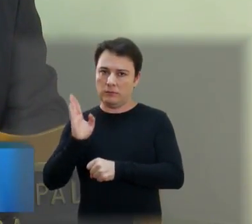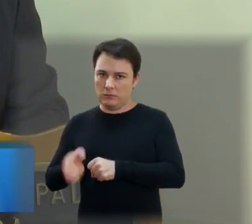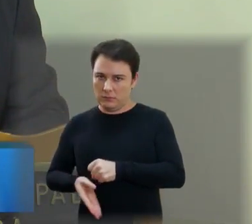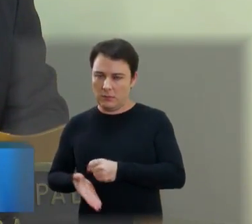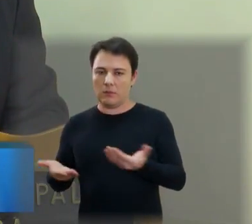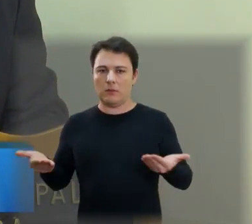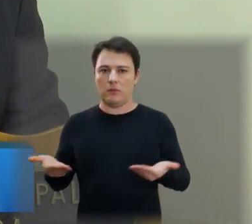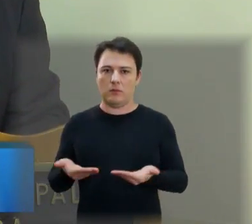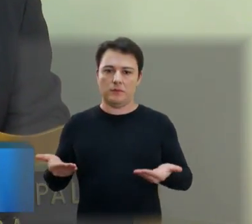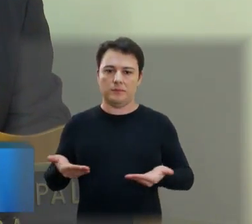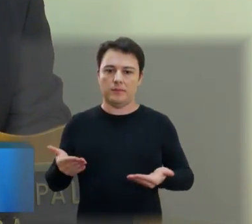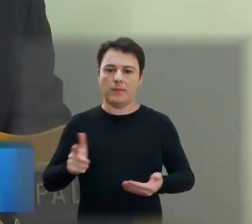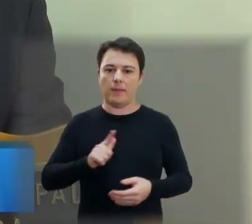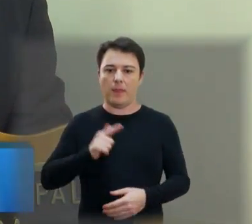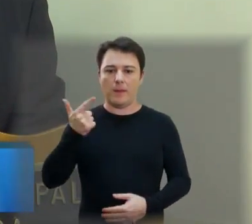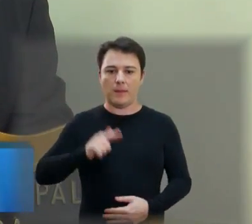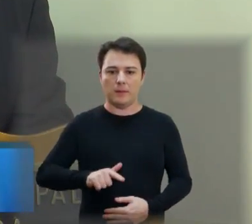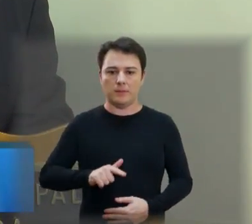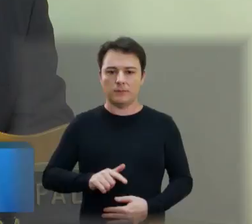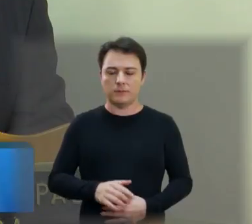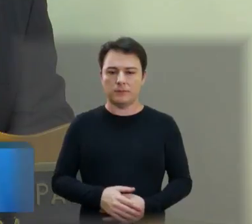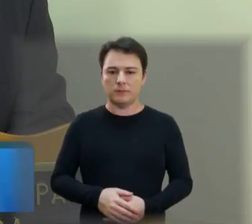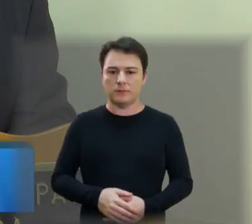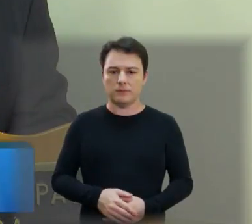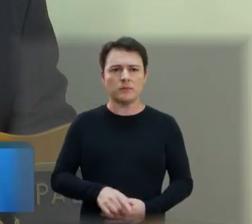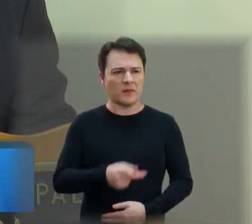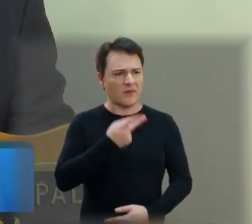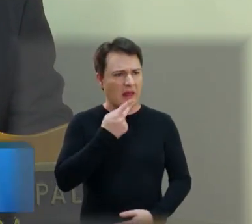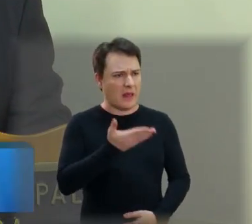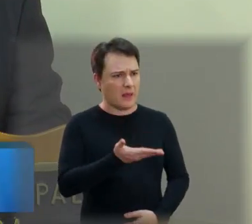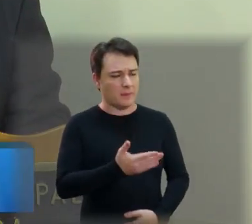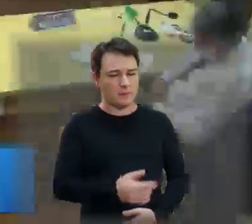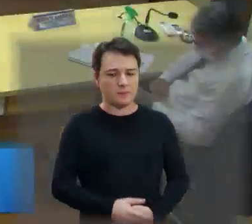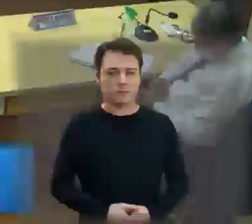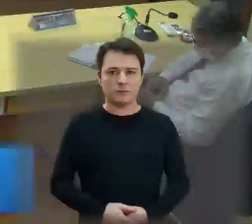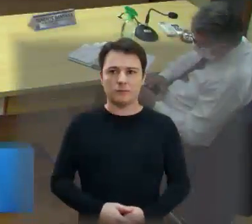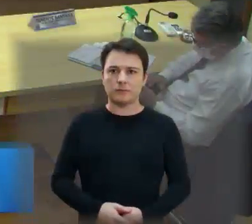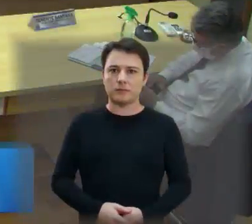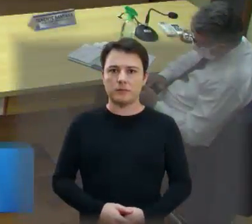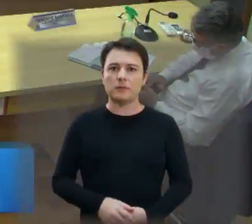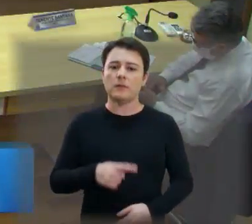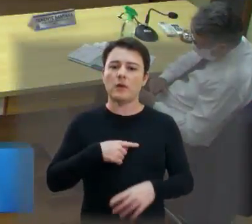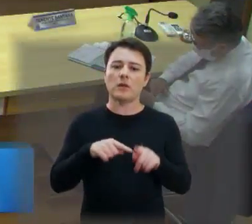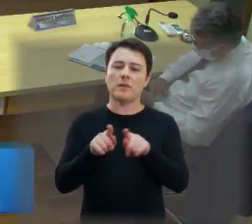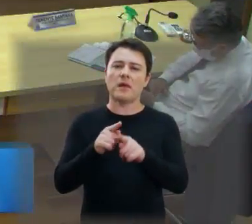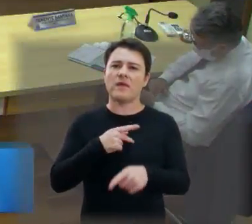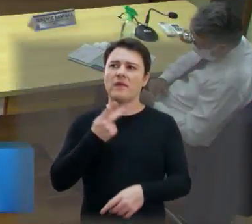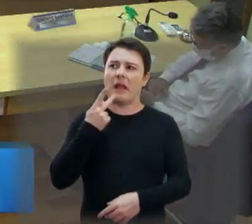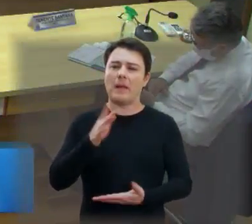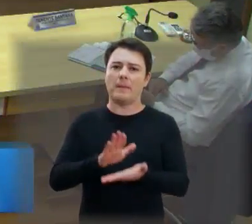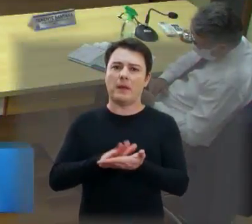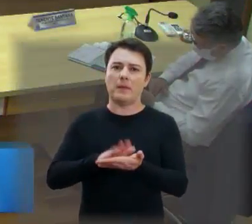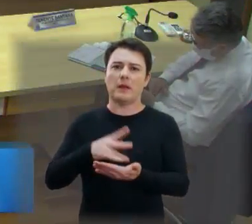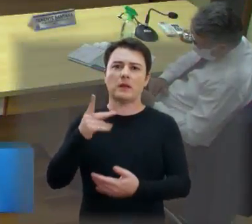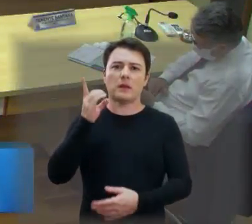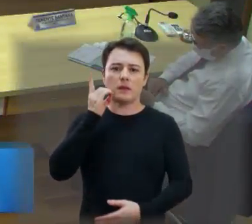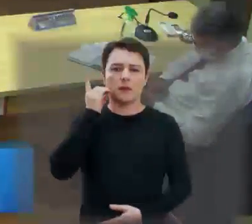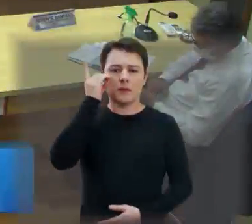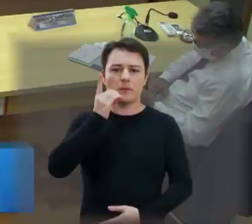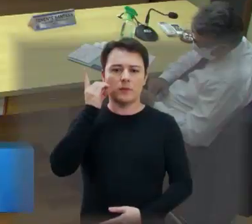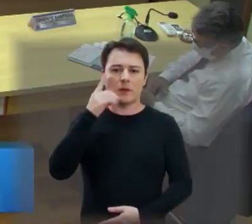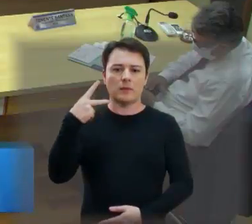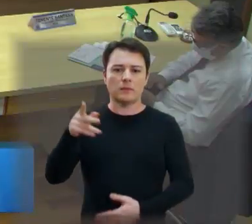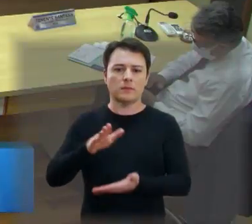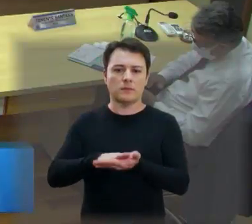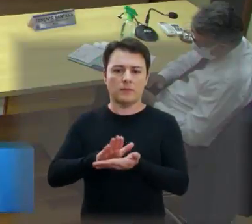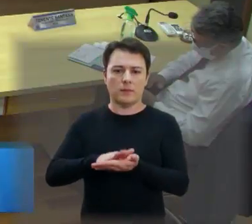Mas, pois não, vereador, pois não. Não, só para também parabenizar o deputado, a vocês pela iniciativa e